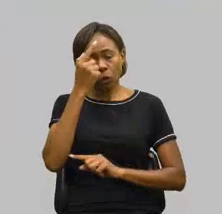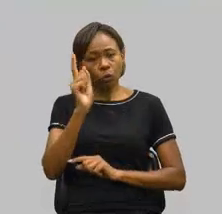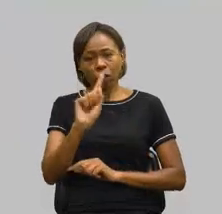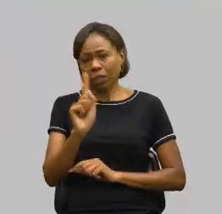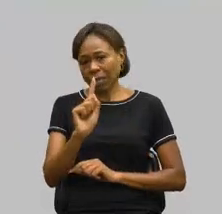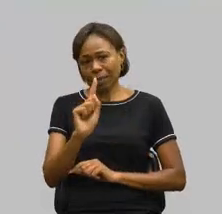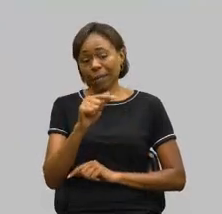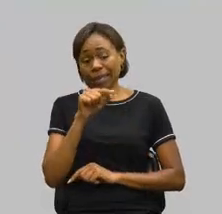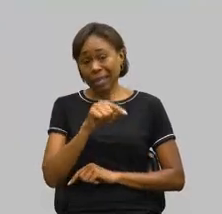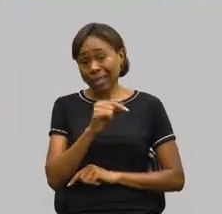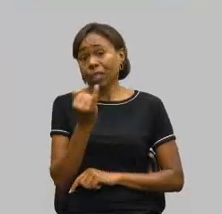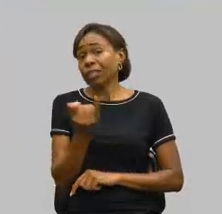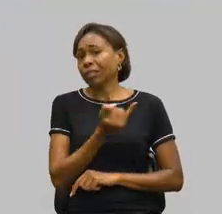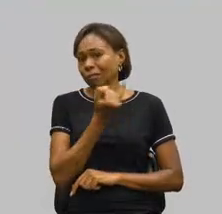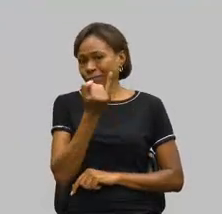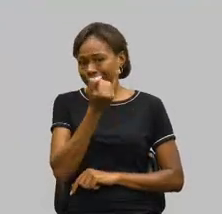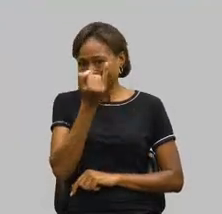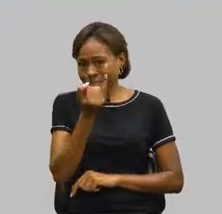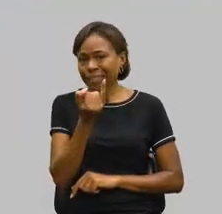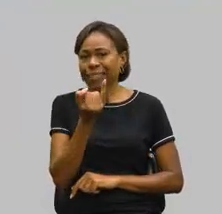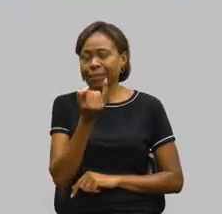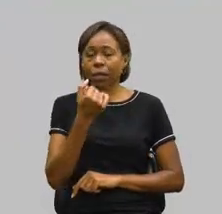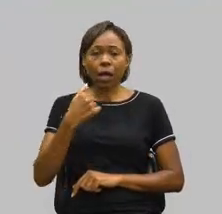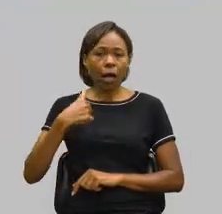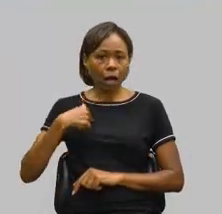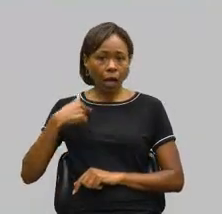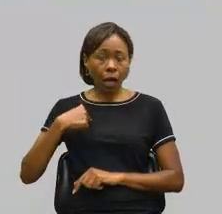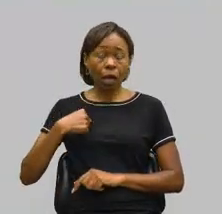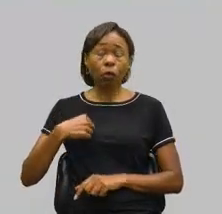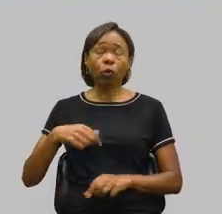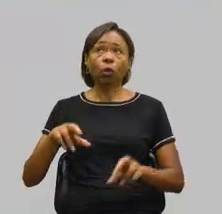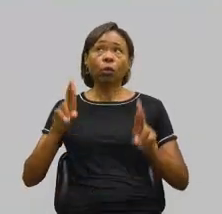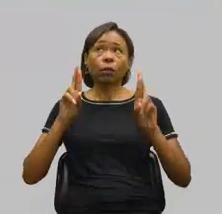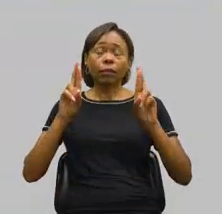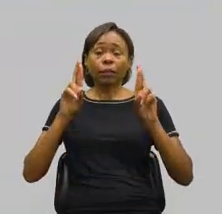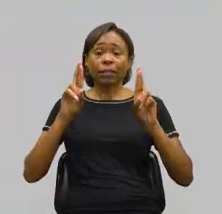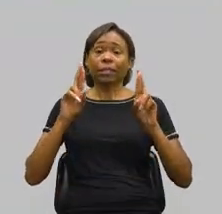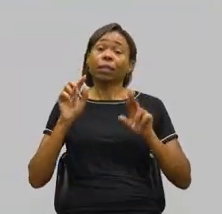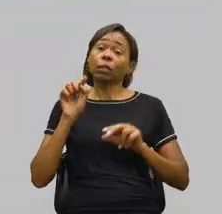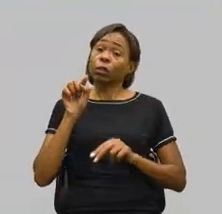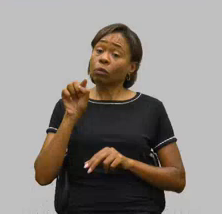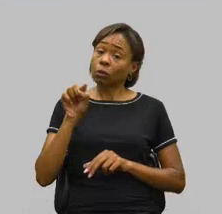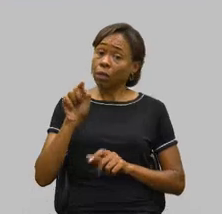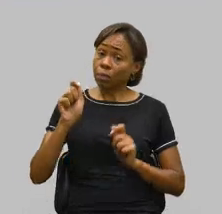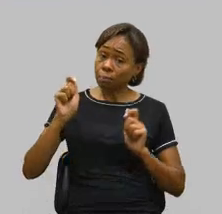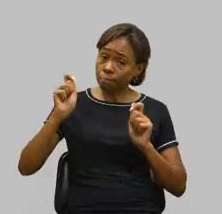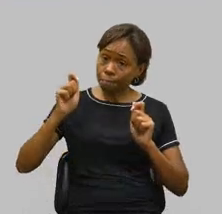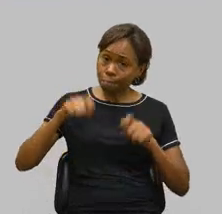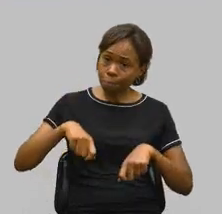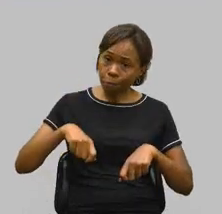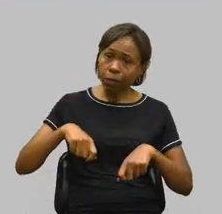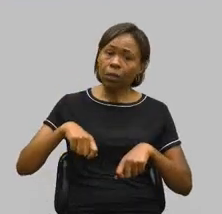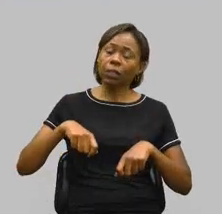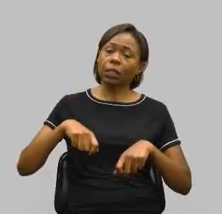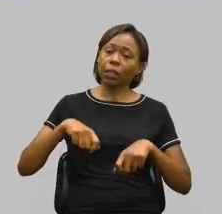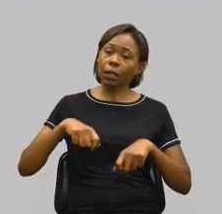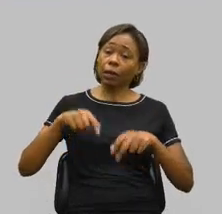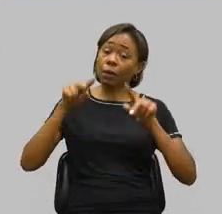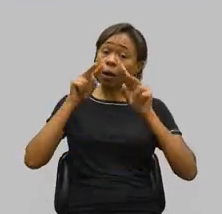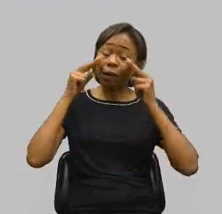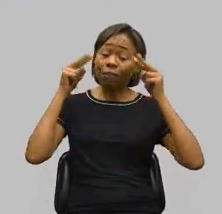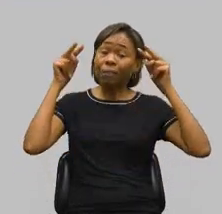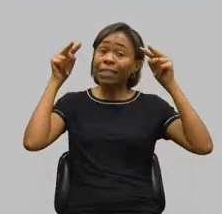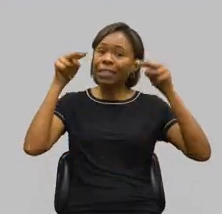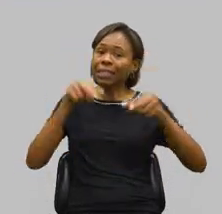políticas então eu tô aqui na torcida para que você consiga levar outra visão